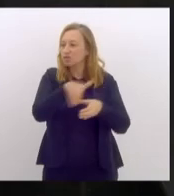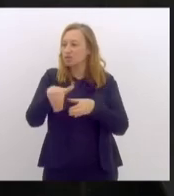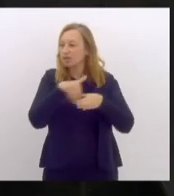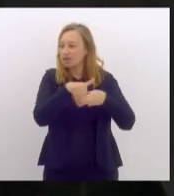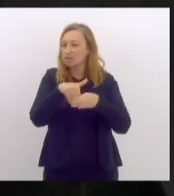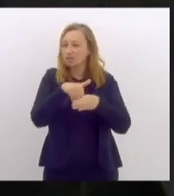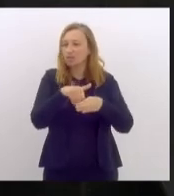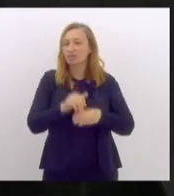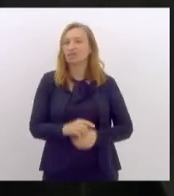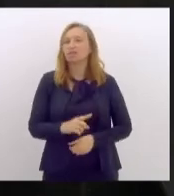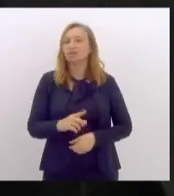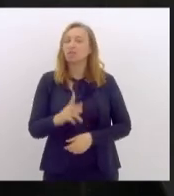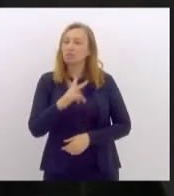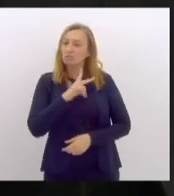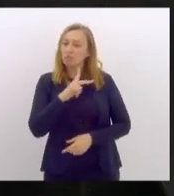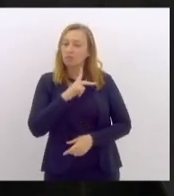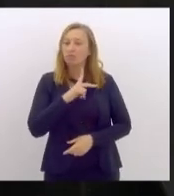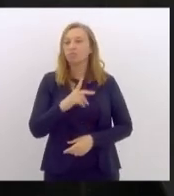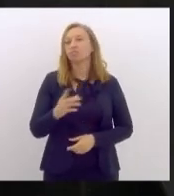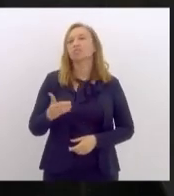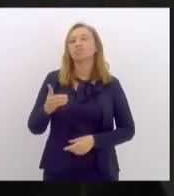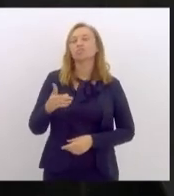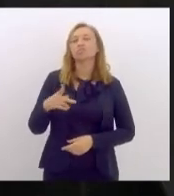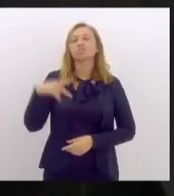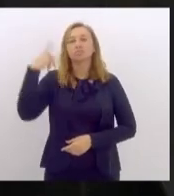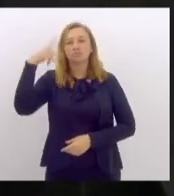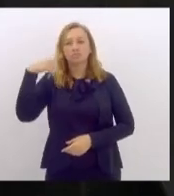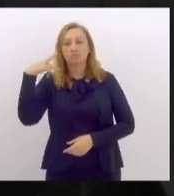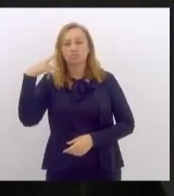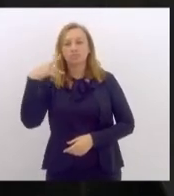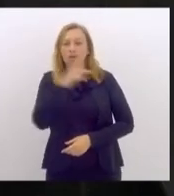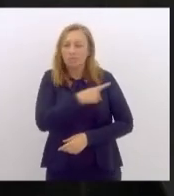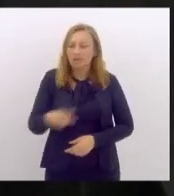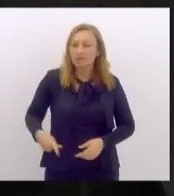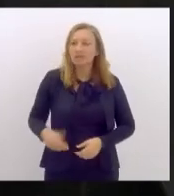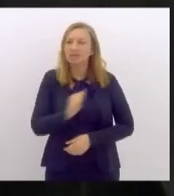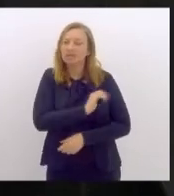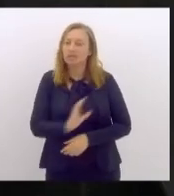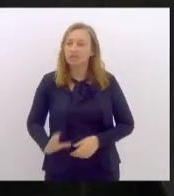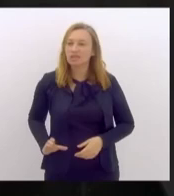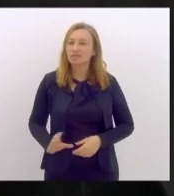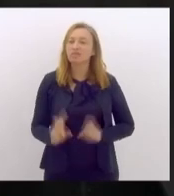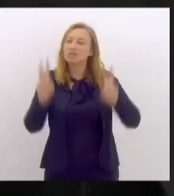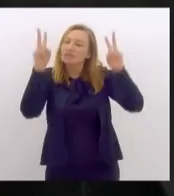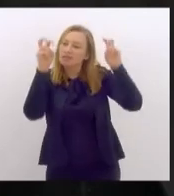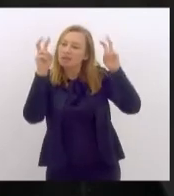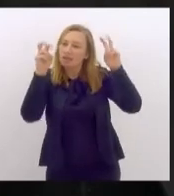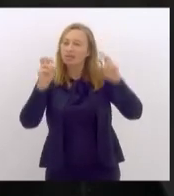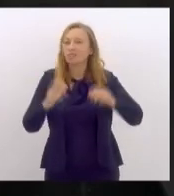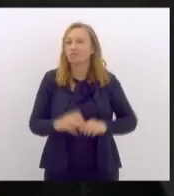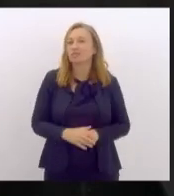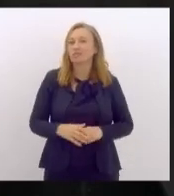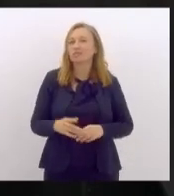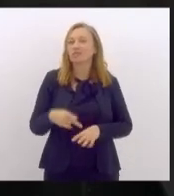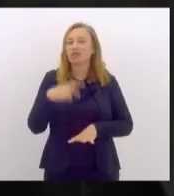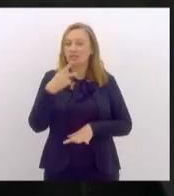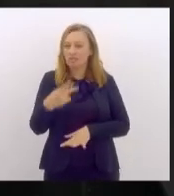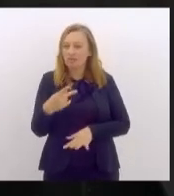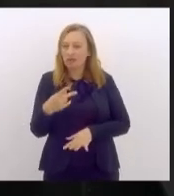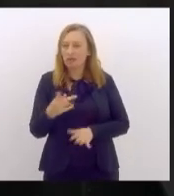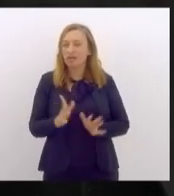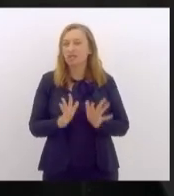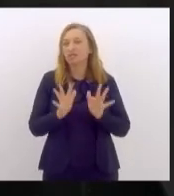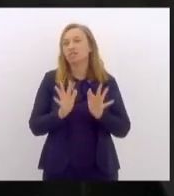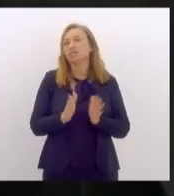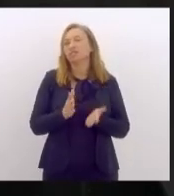nosso próprio Presidente André Ceciliano fechou a sessão com essa temática e as falas do expediente